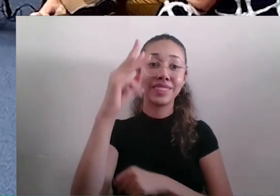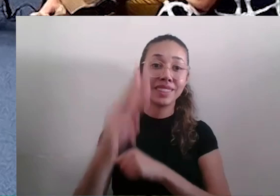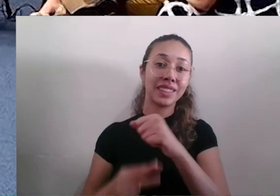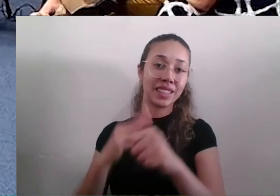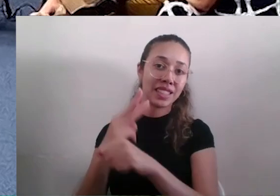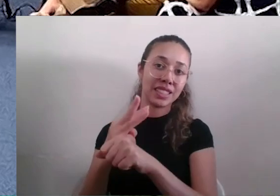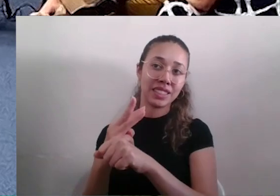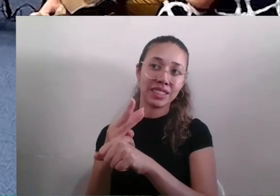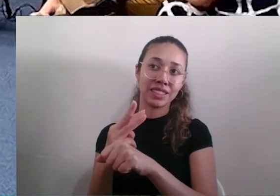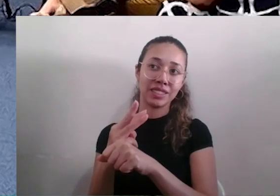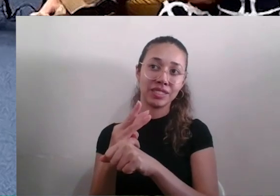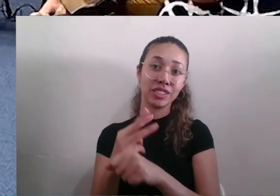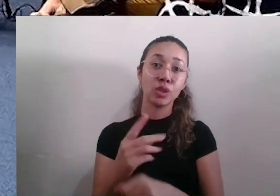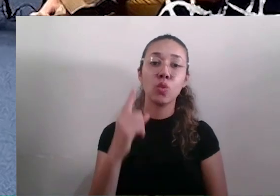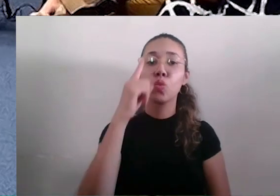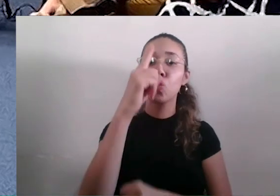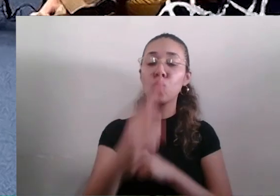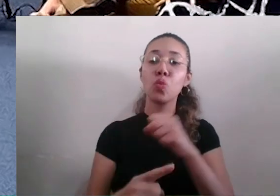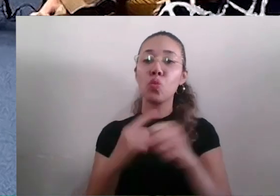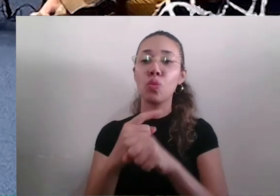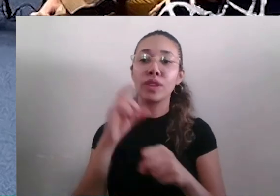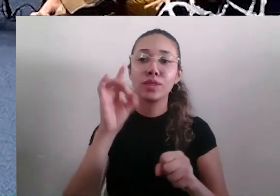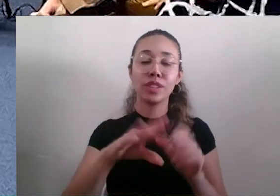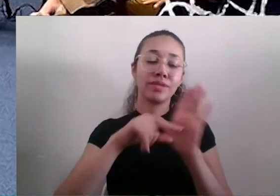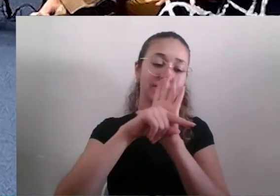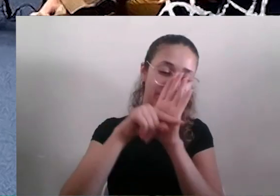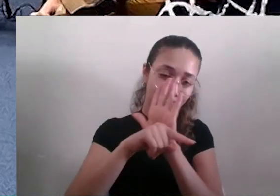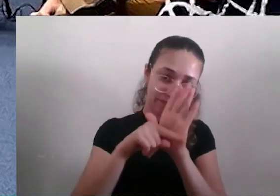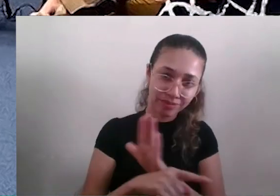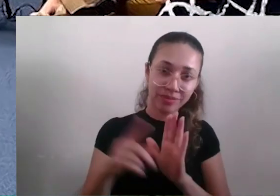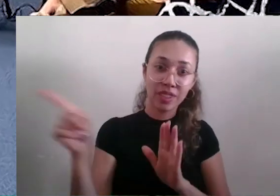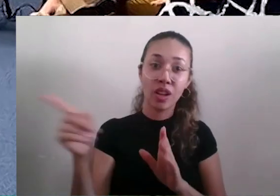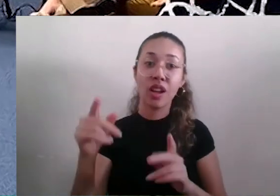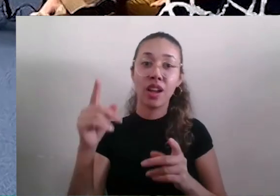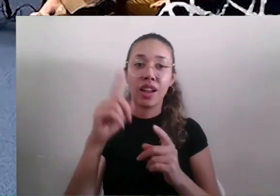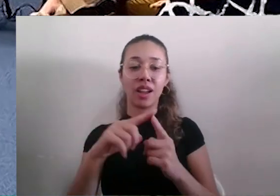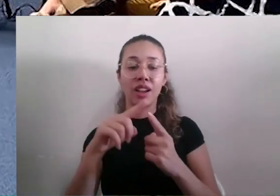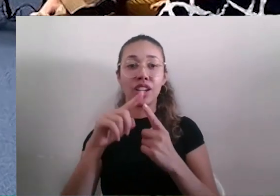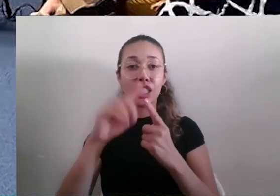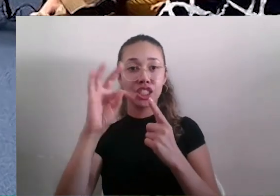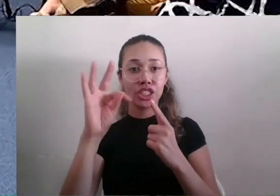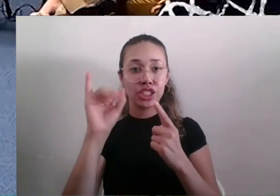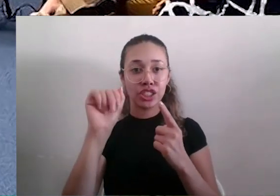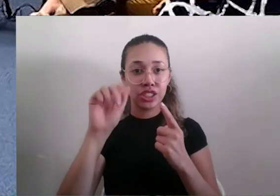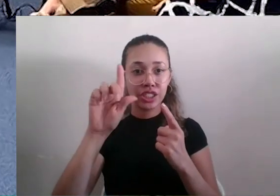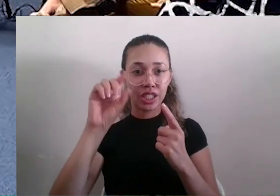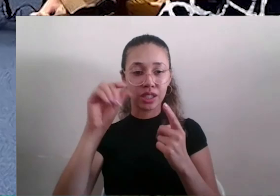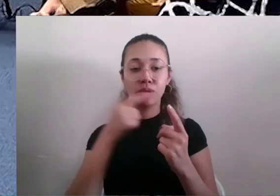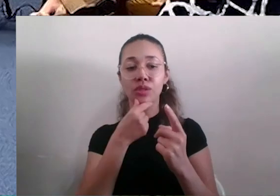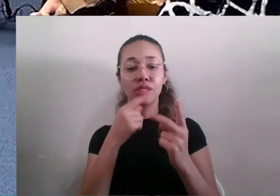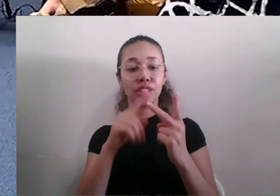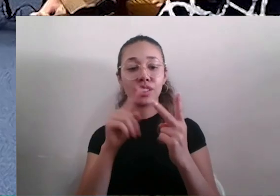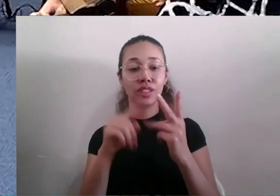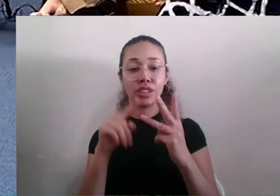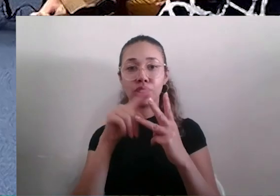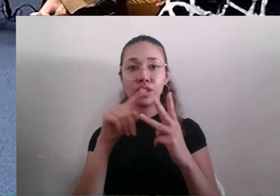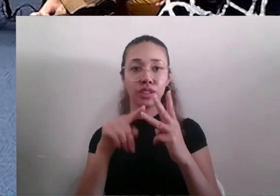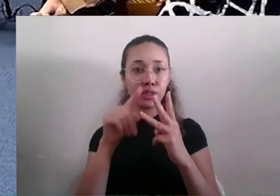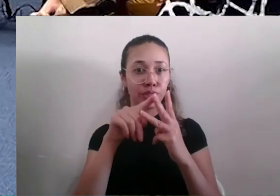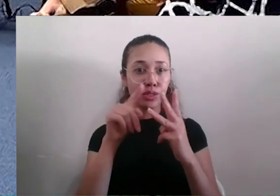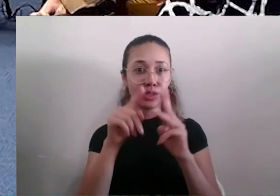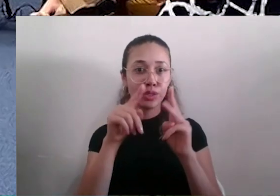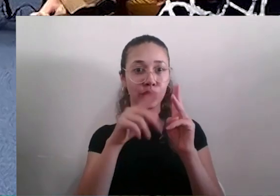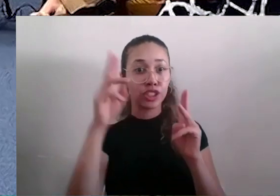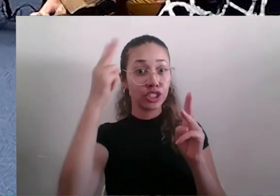inteiro só de pesquisa era o Thiago com dois historiadores eh trabalhando só pesquisando sem